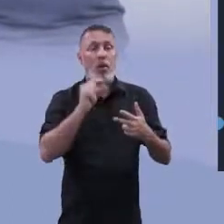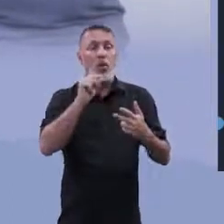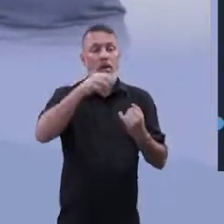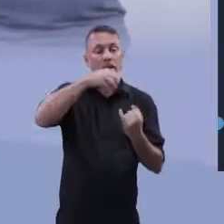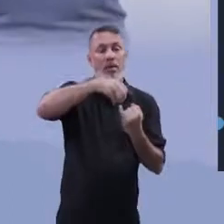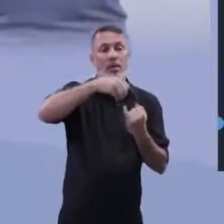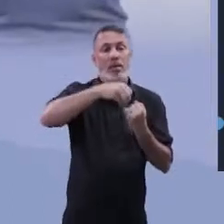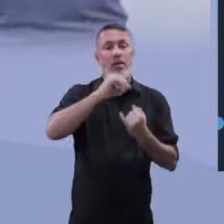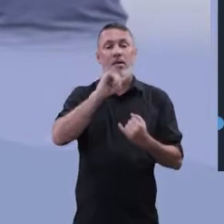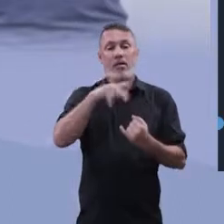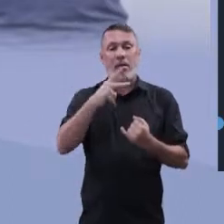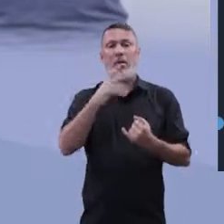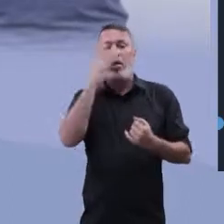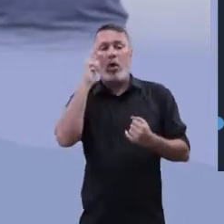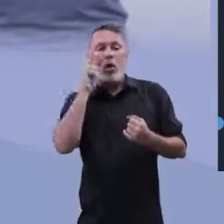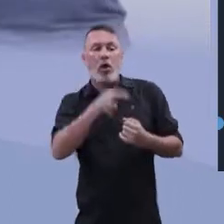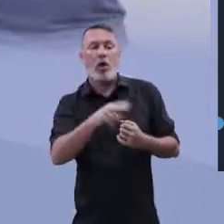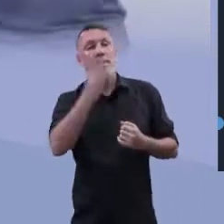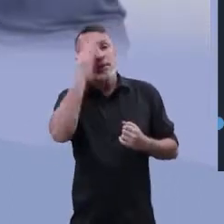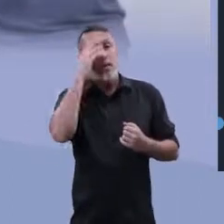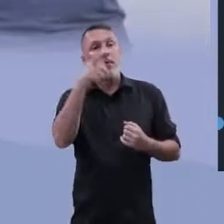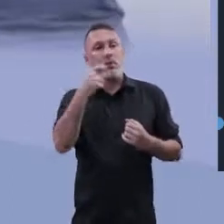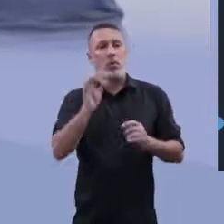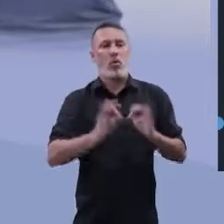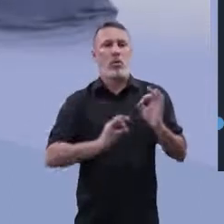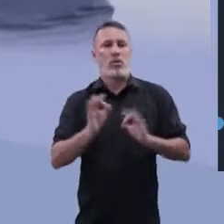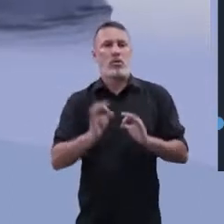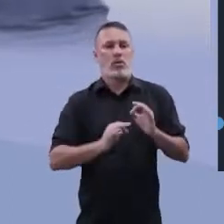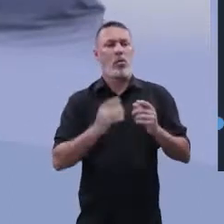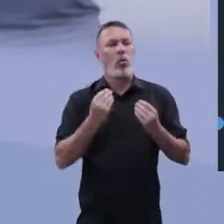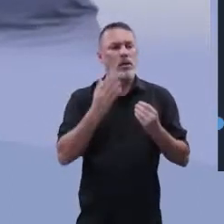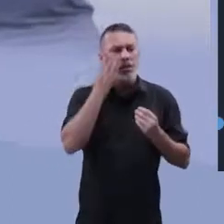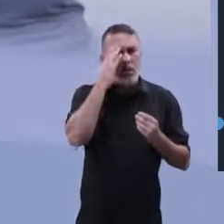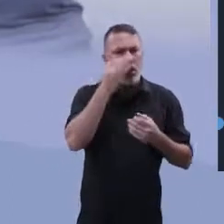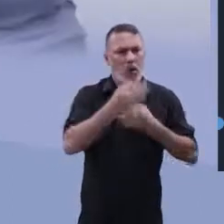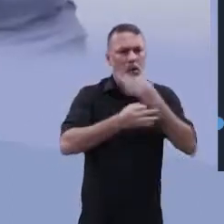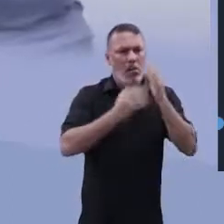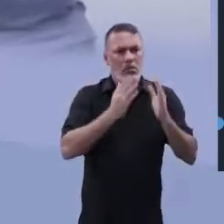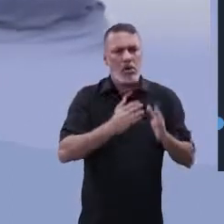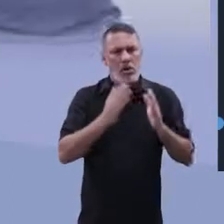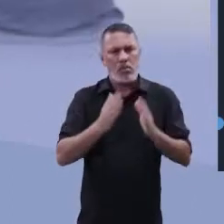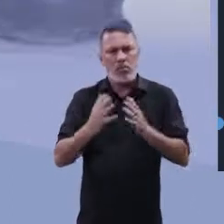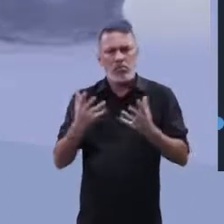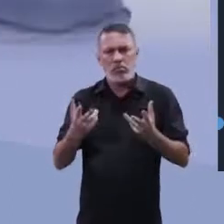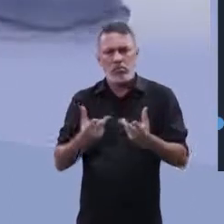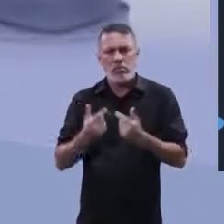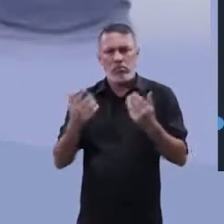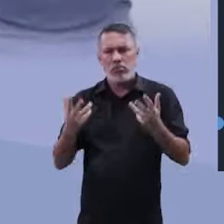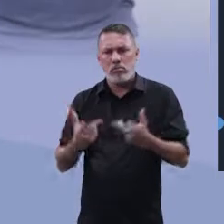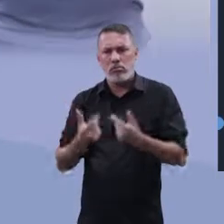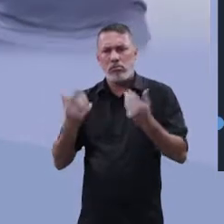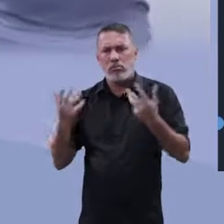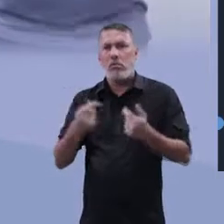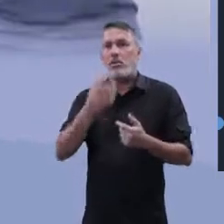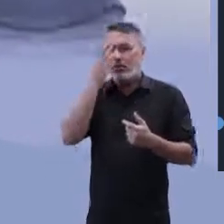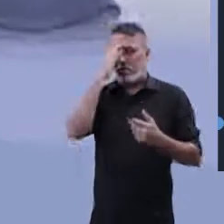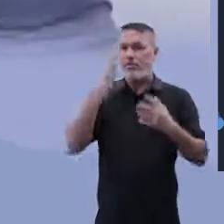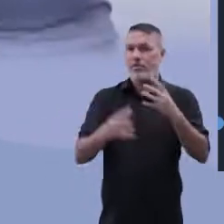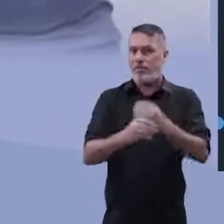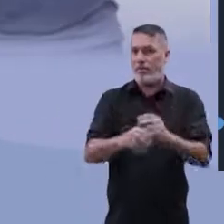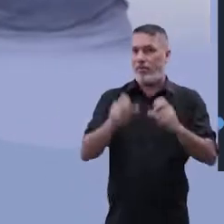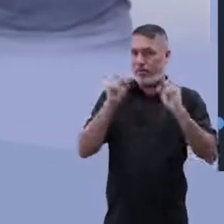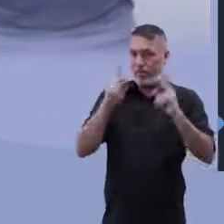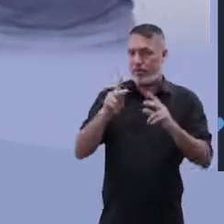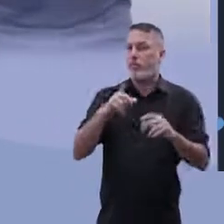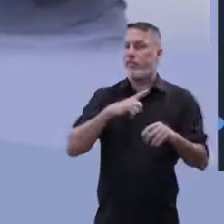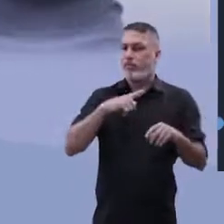ele espera que você seja capaz de organizar, de procurar os argumentos mais adequados, porque aquilo que eu